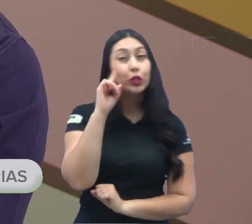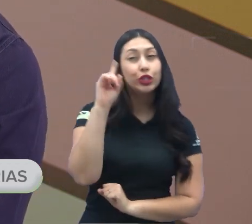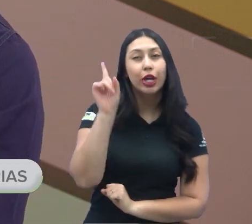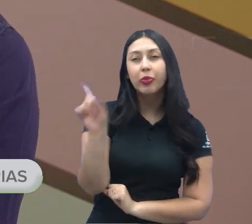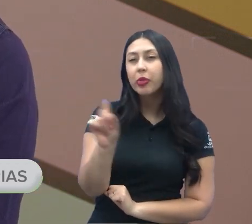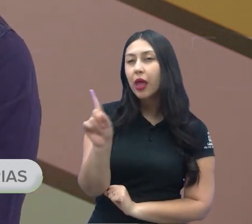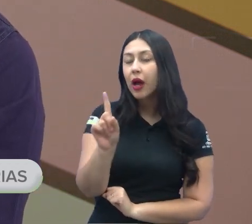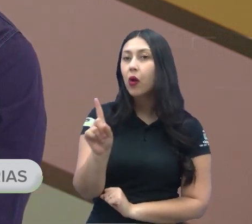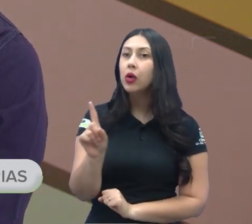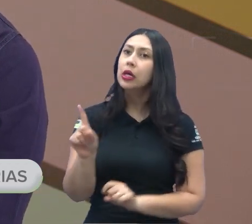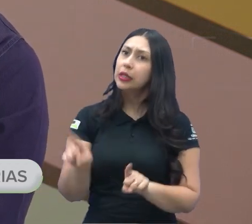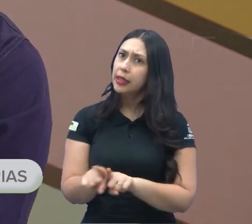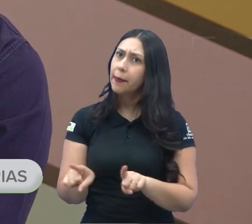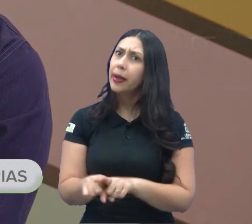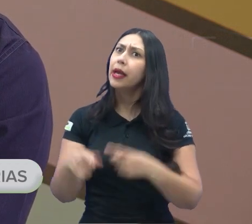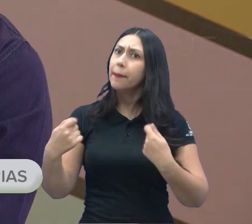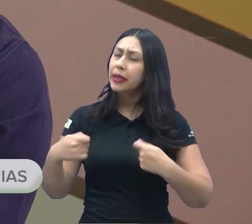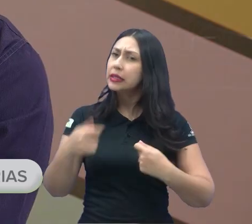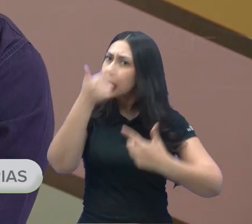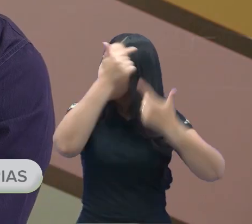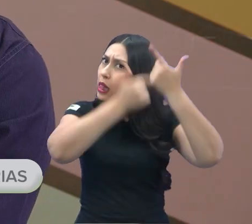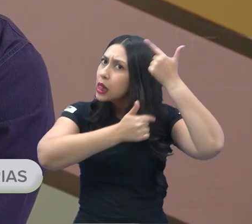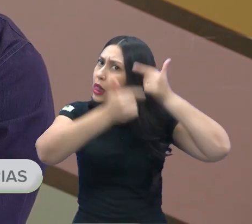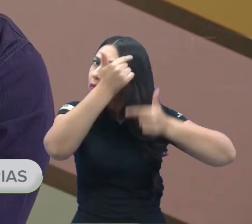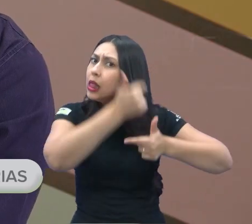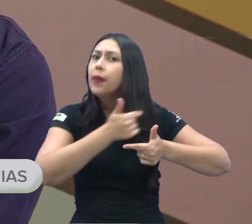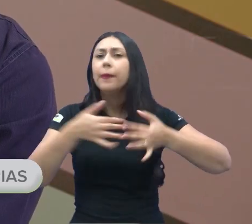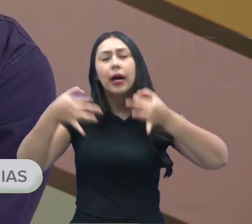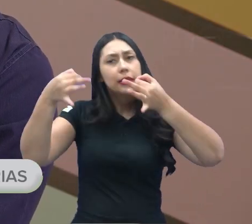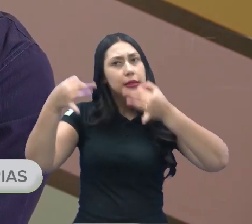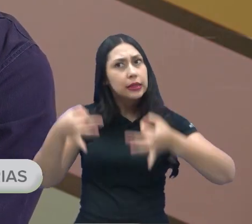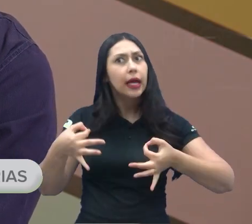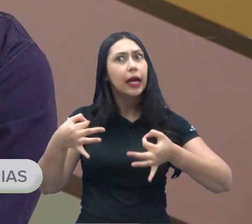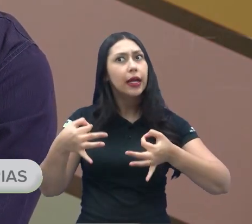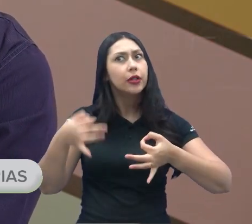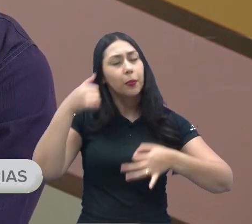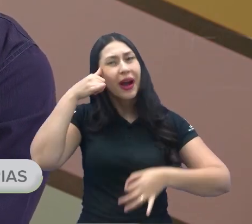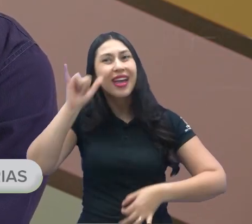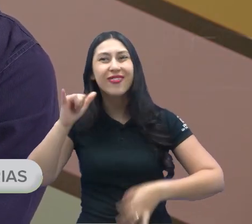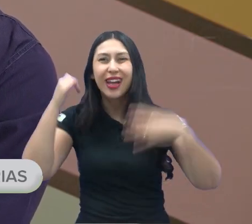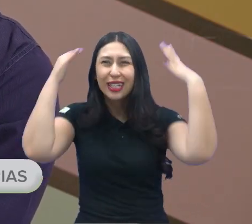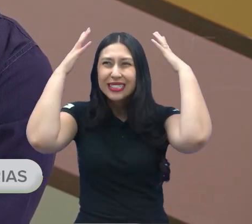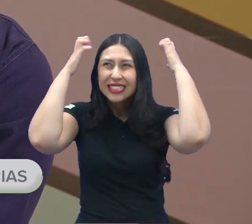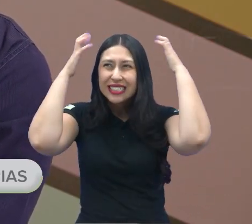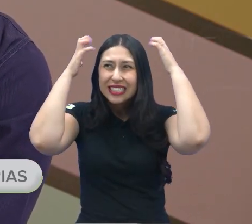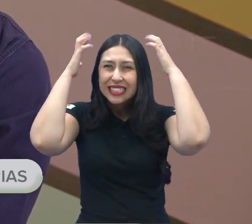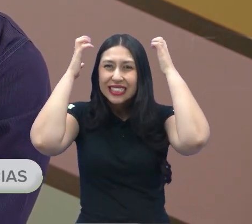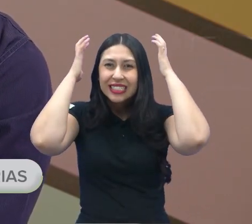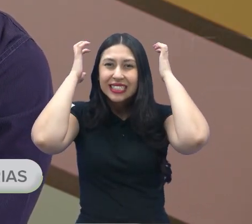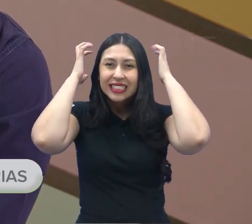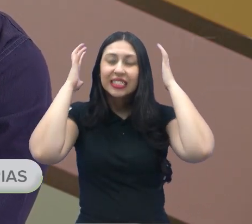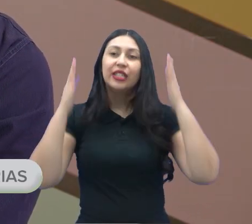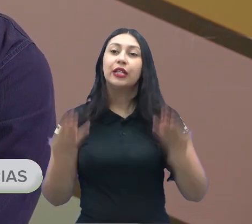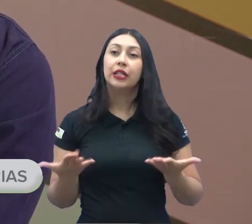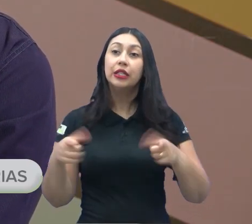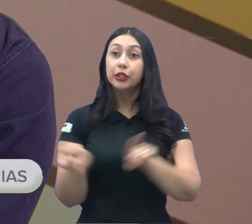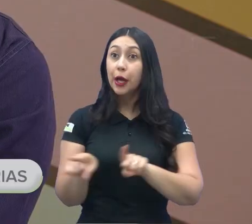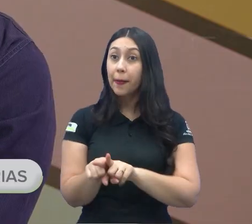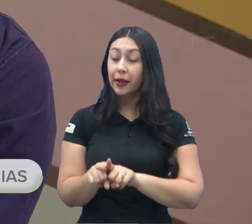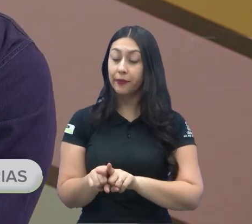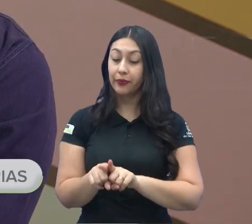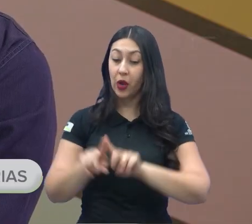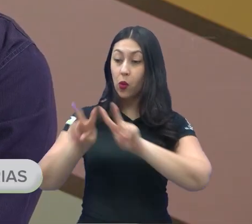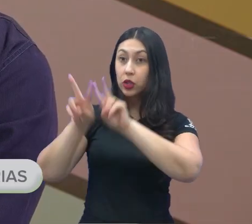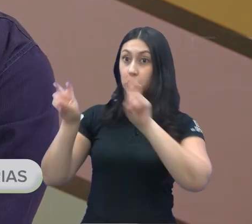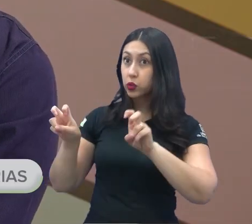também pode causar ali uma desbiose no couro cabeludo, favorecendo também uma dermatite, por exemplo. Questão de dormir com o cabelo molhado também